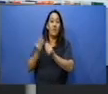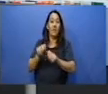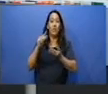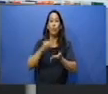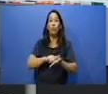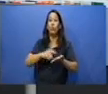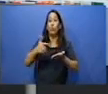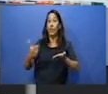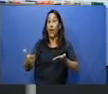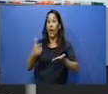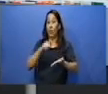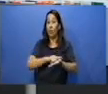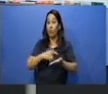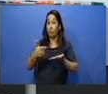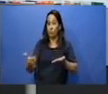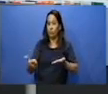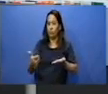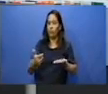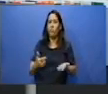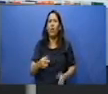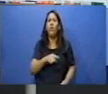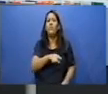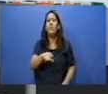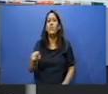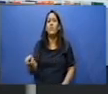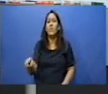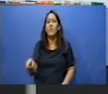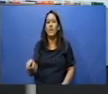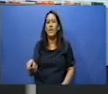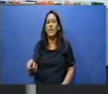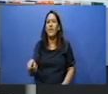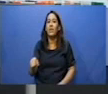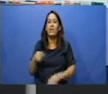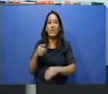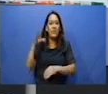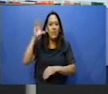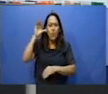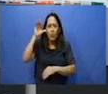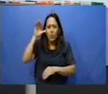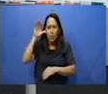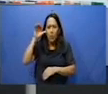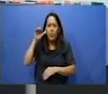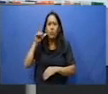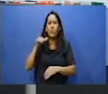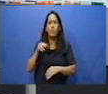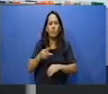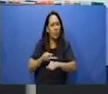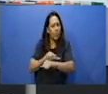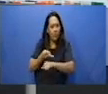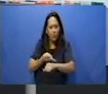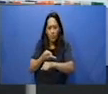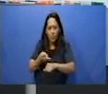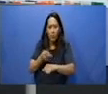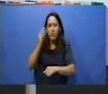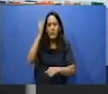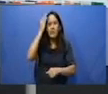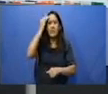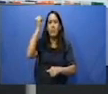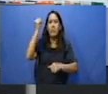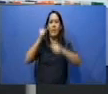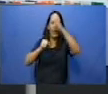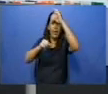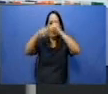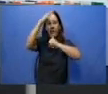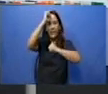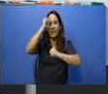família fica sabendo das notícias? E você? Quando você tem curiosidade sobre algo que está acontecendo, você vai no